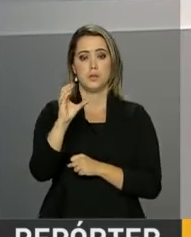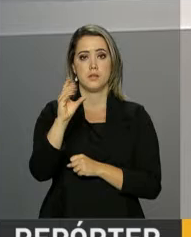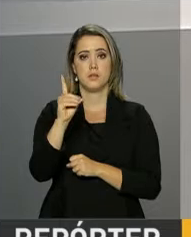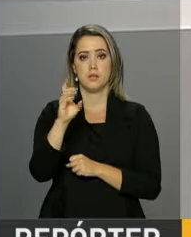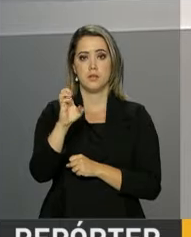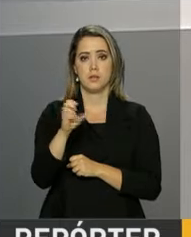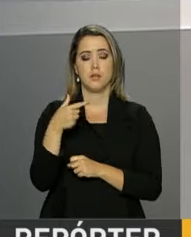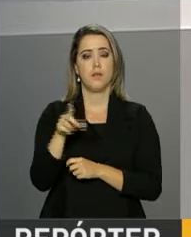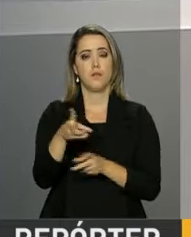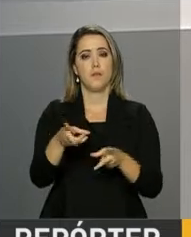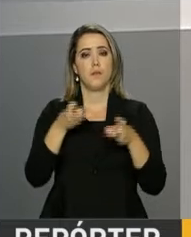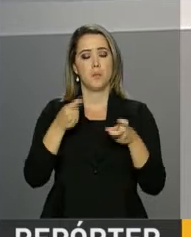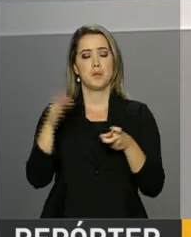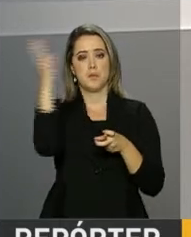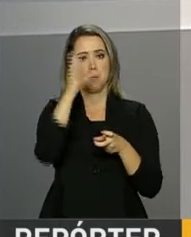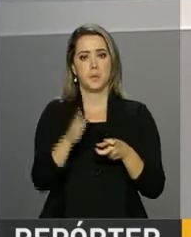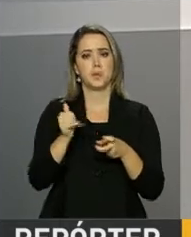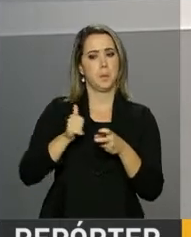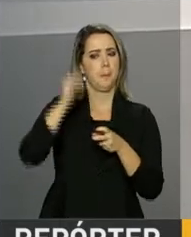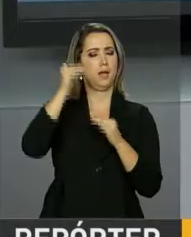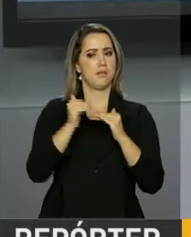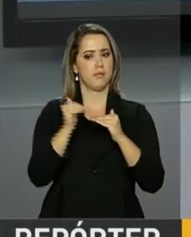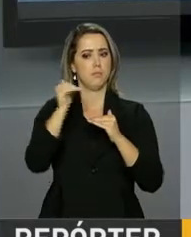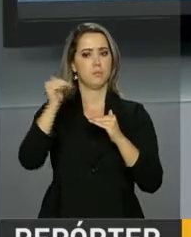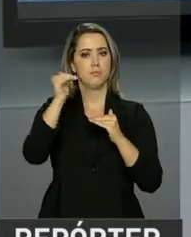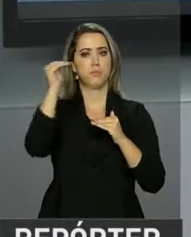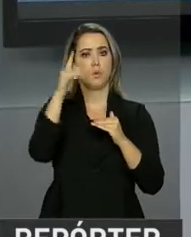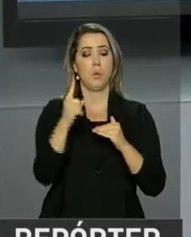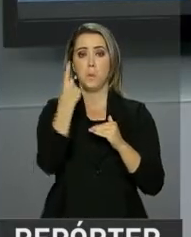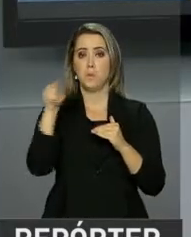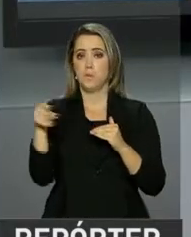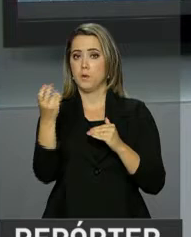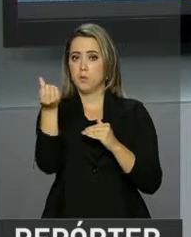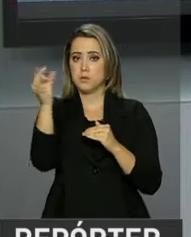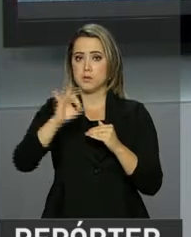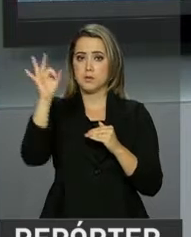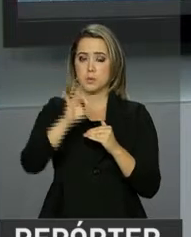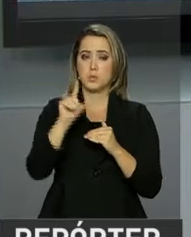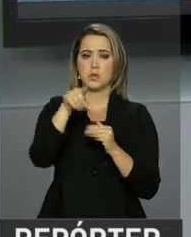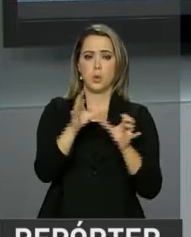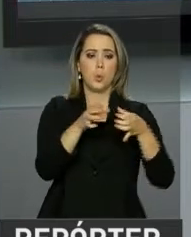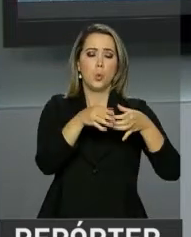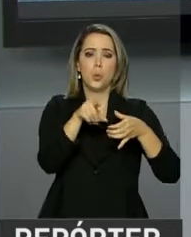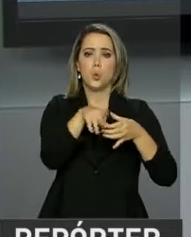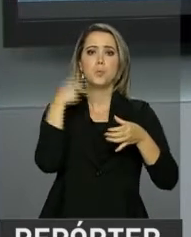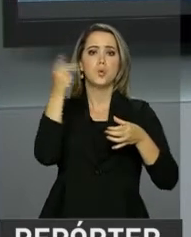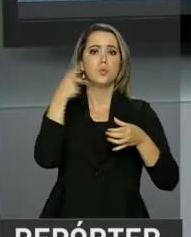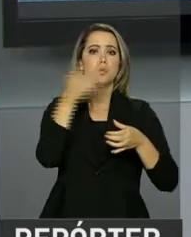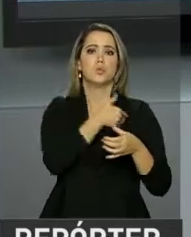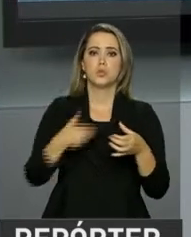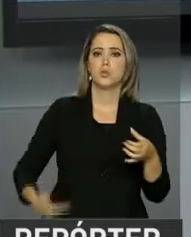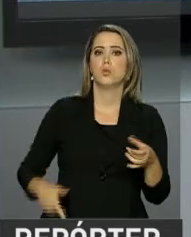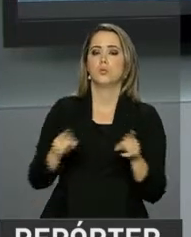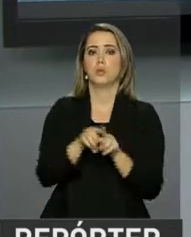que o Brasil vá crescer 1,6%. A OCDE se dedica a pesquisa e estudos de políticas públicas.